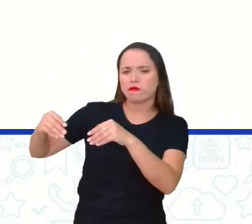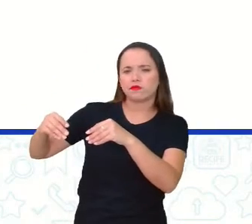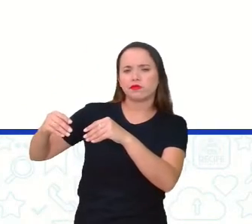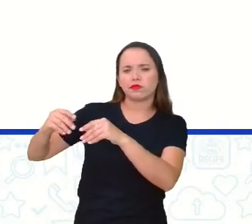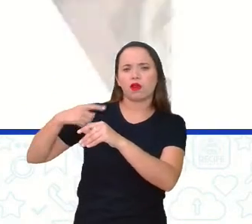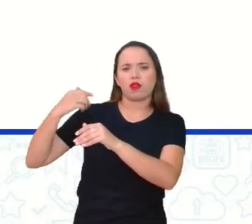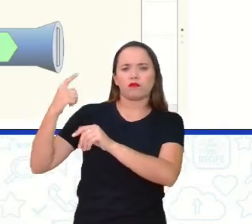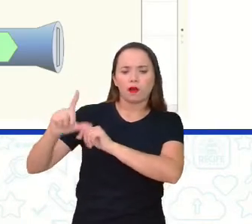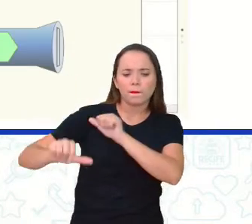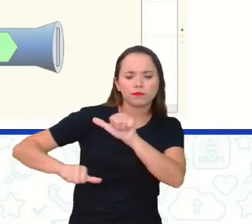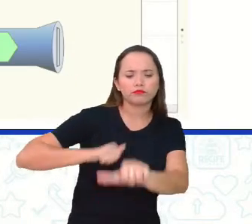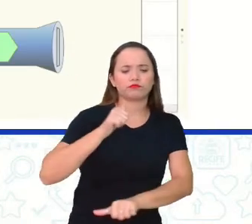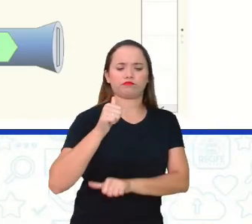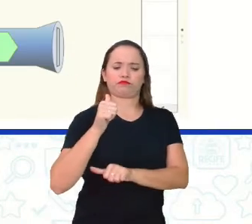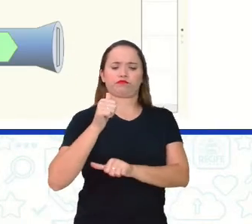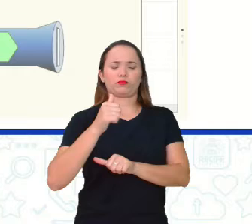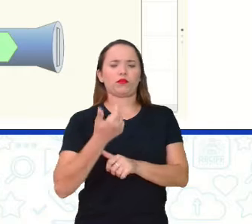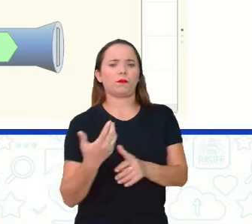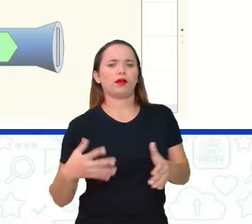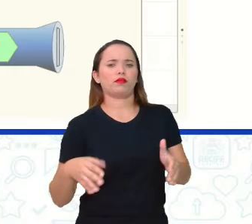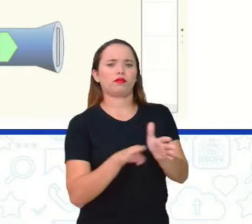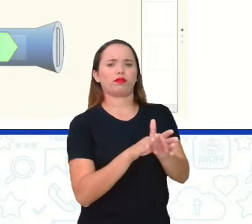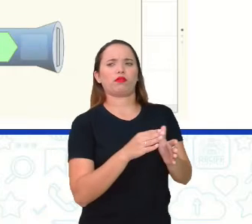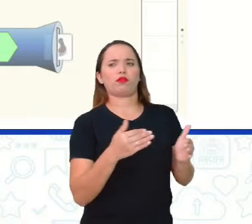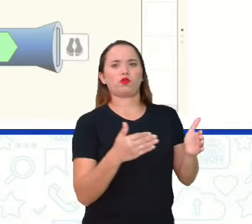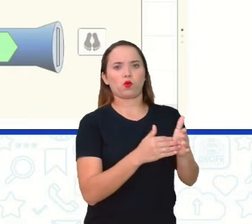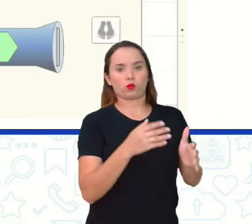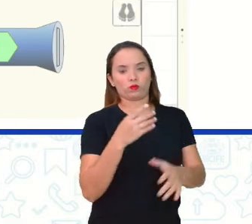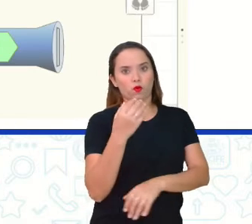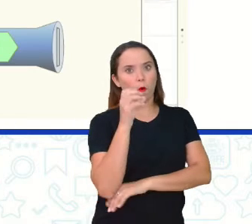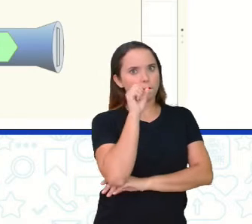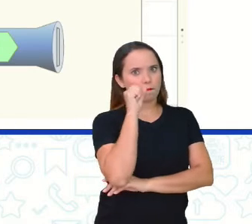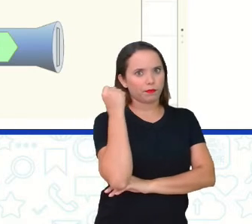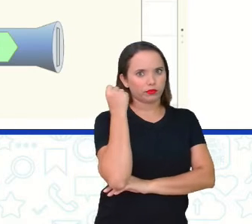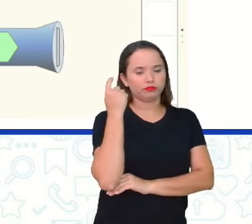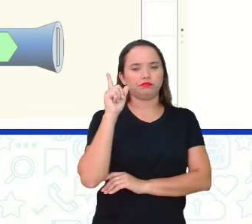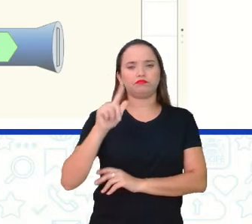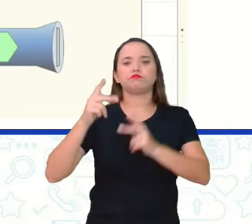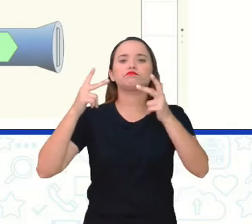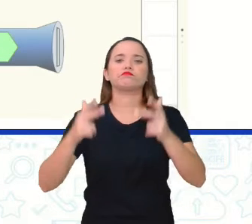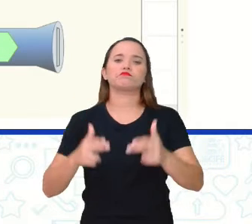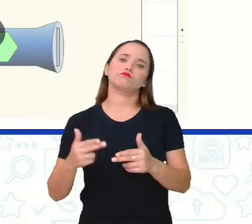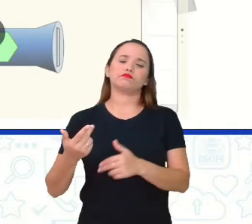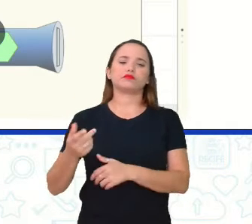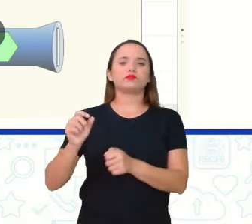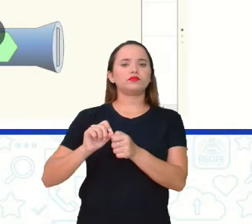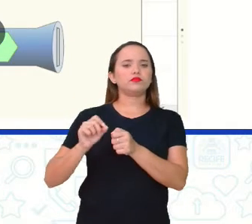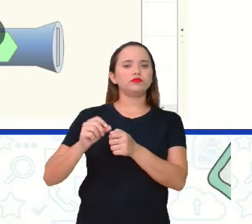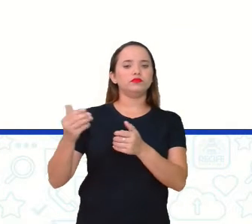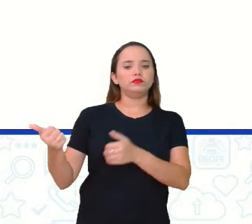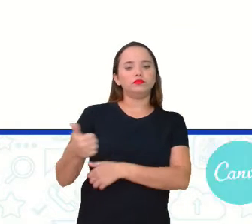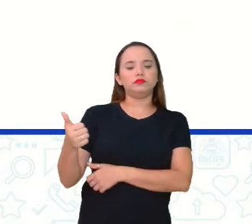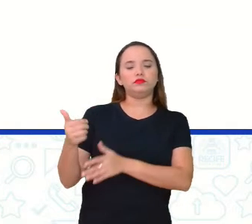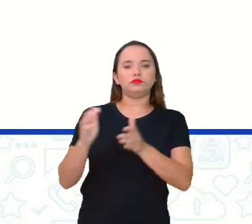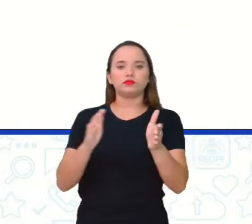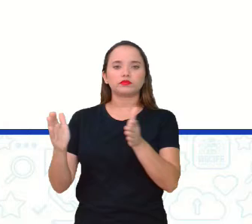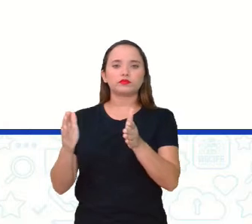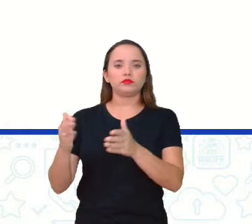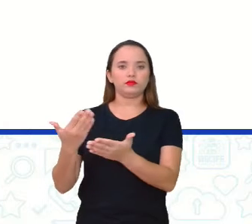para chegar ao pão, tá certo? É a mesma coisa do que a gente fez na primeira parte da aula, estudar